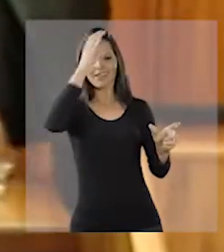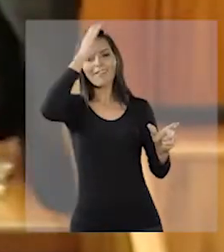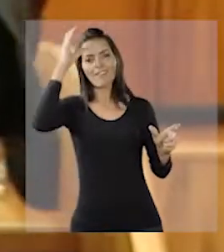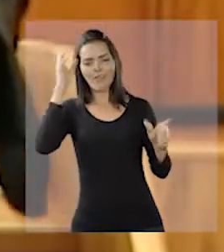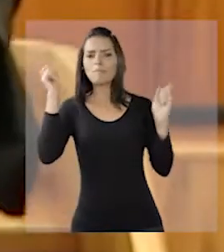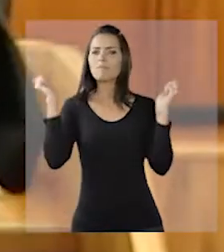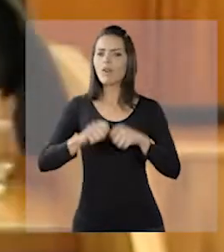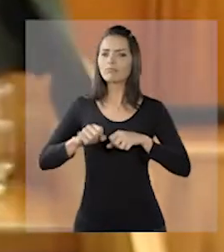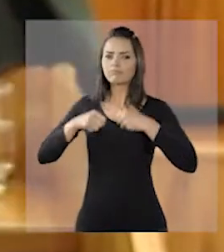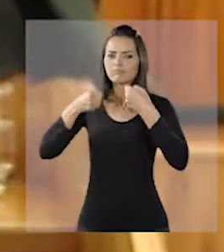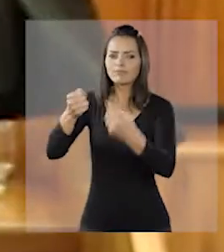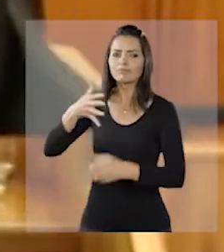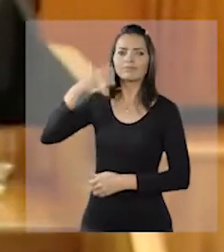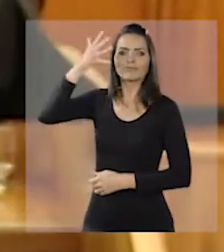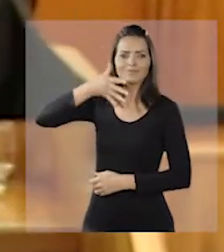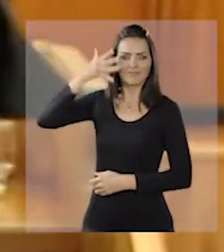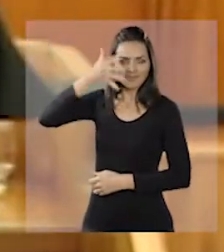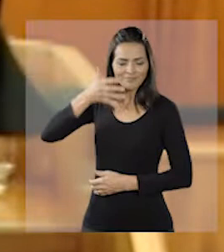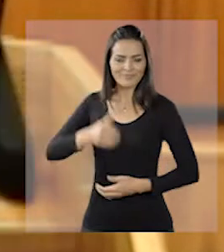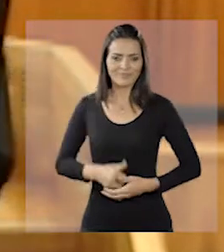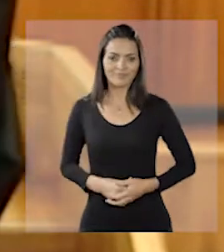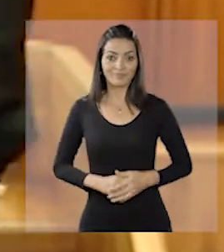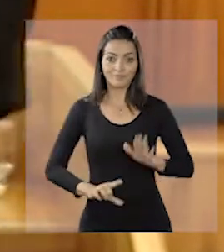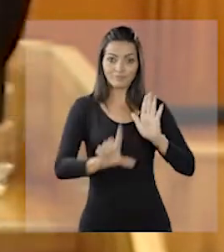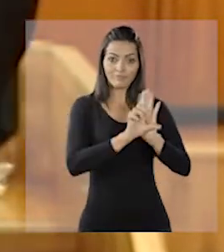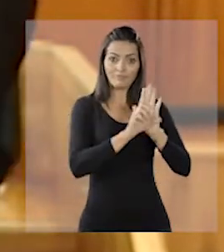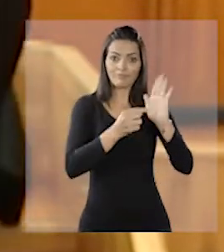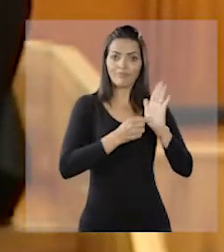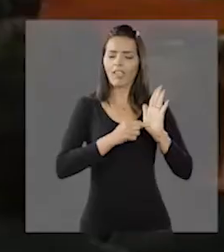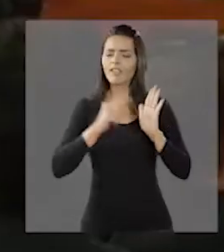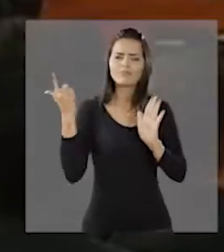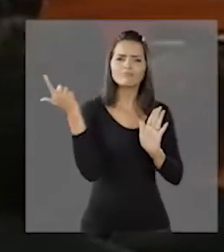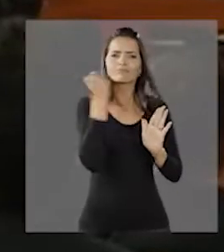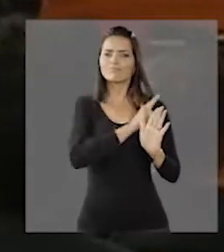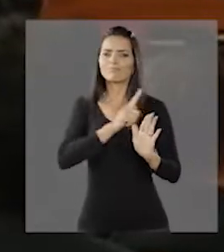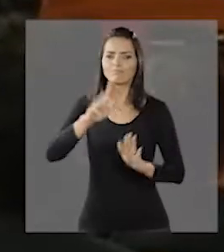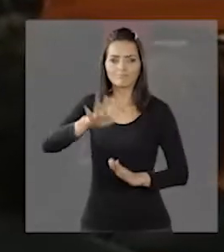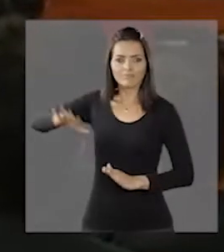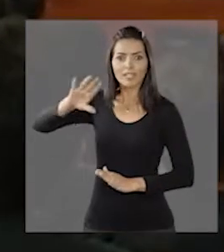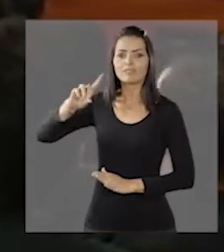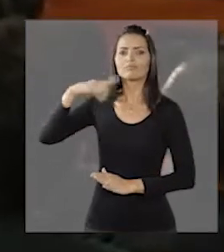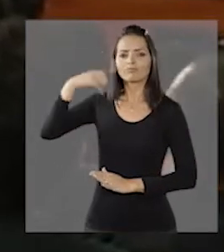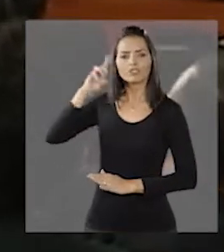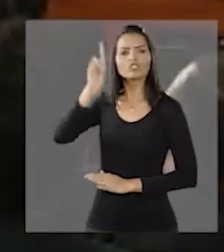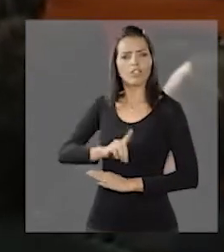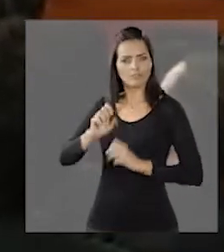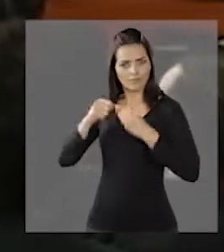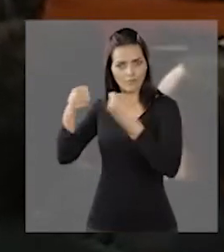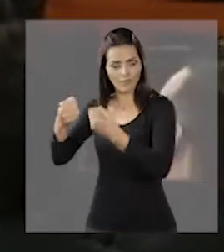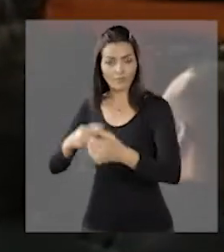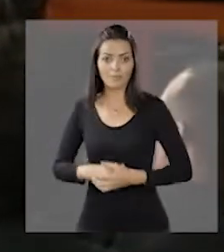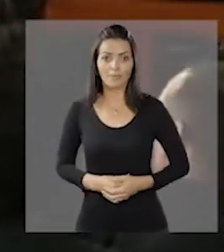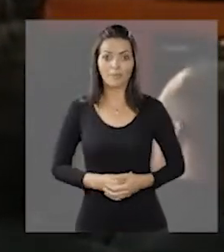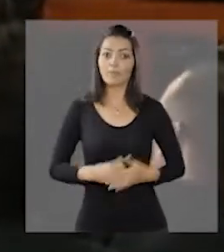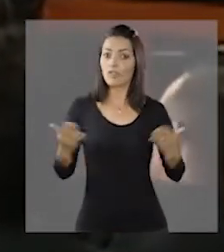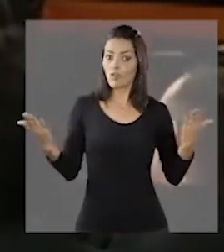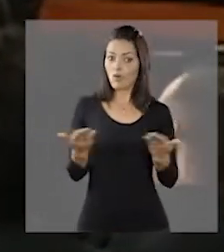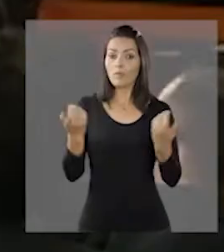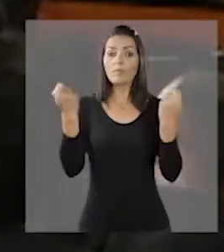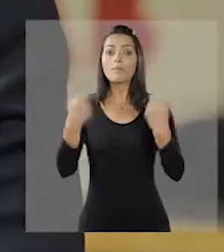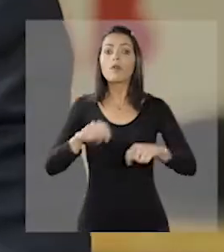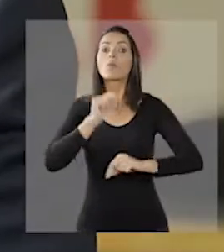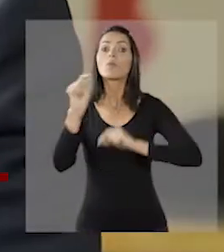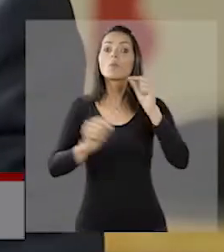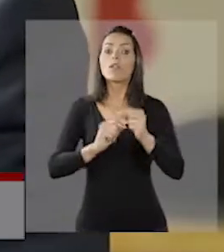na defesa de seu cliente, já que poderá defender oralmente a parte. A lei é considerada uma conquista para o direito de